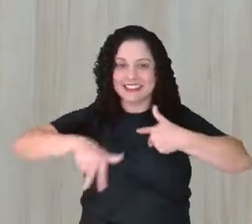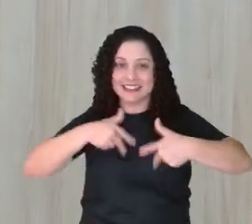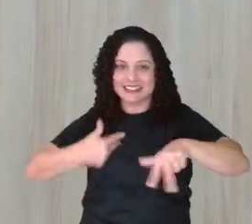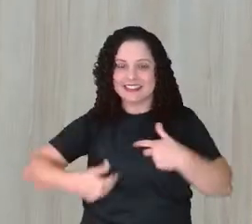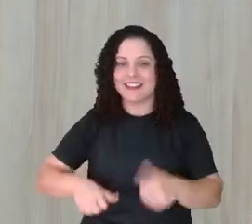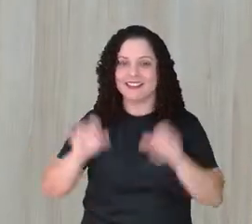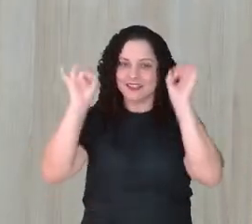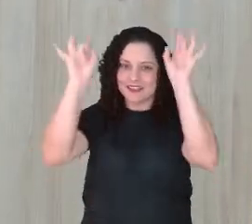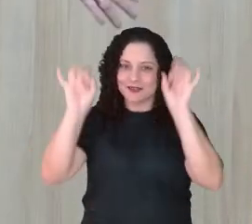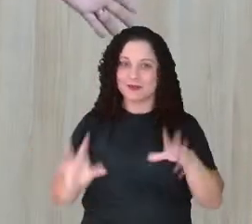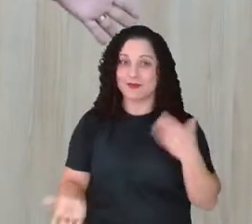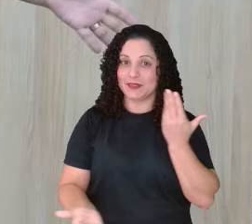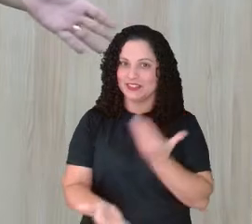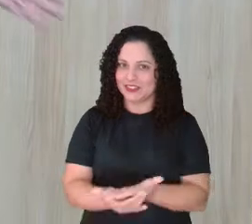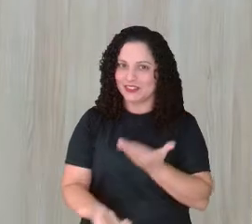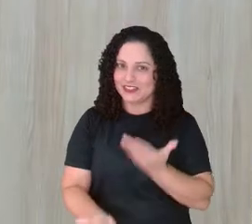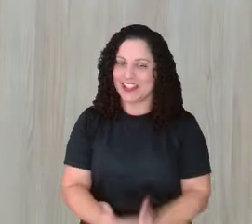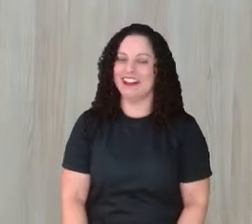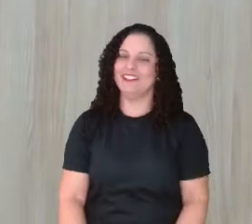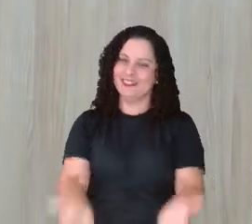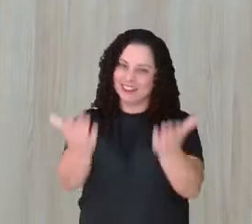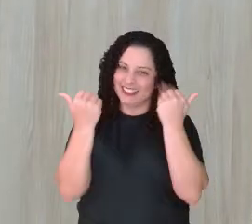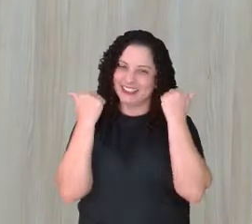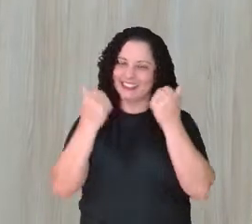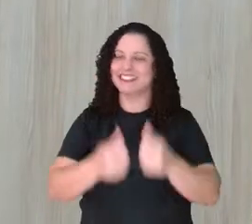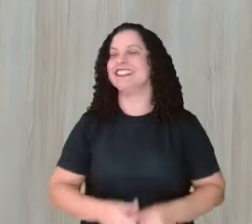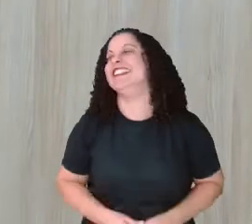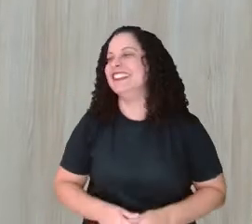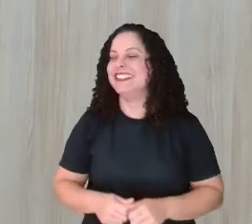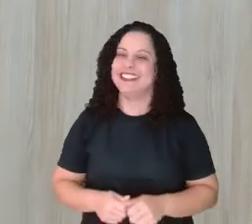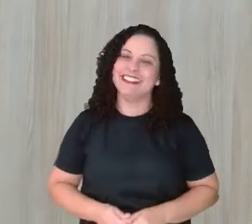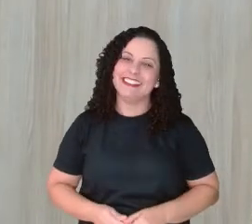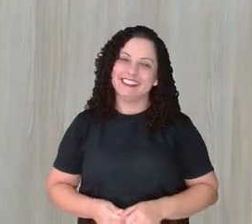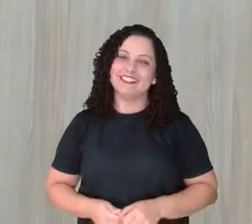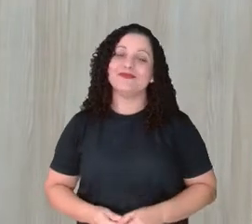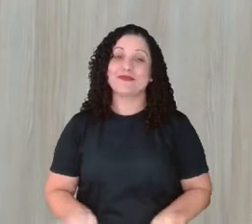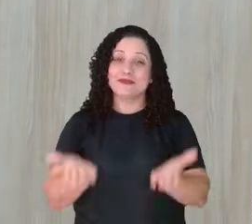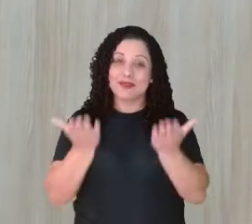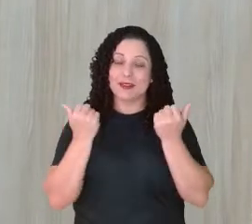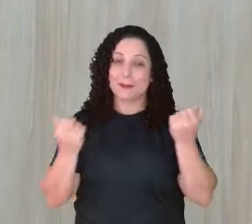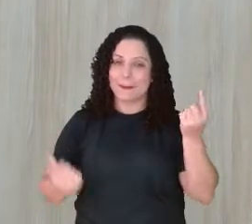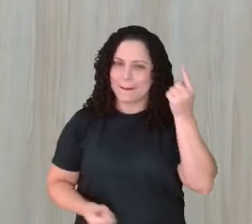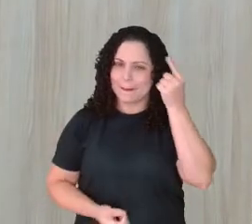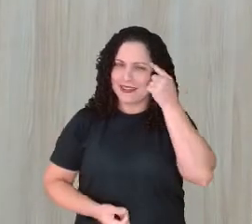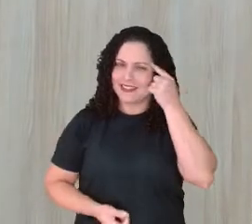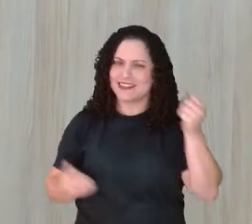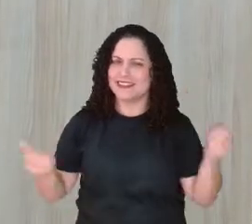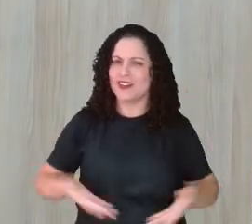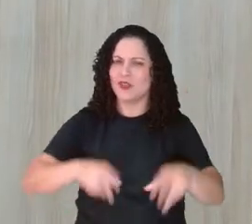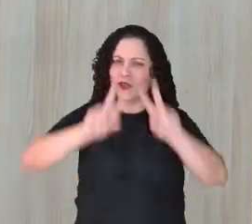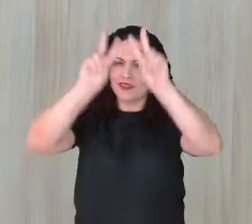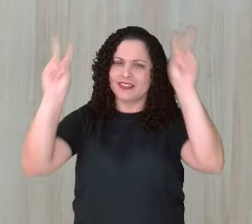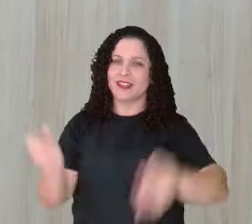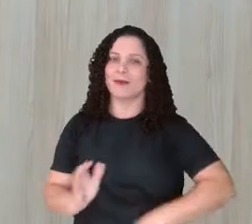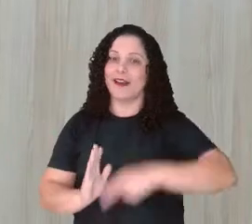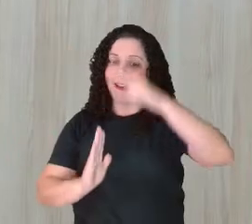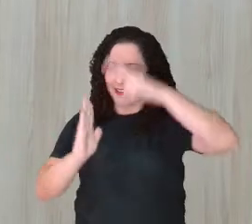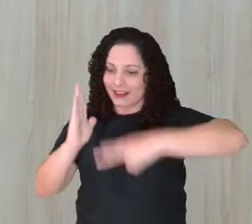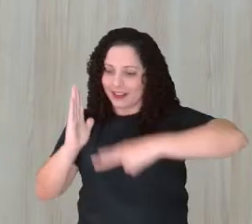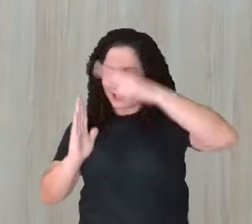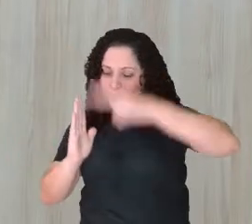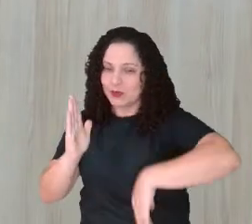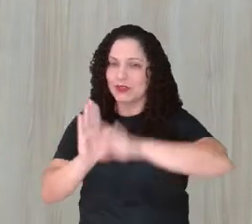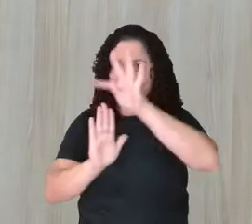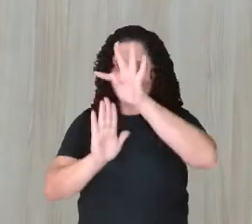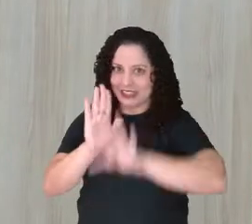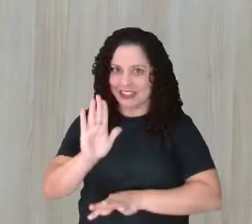principalmente a estudar. Vamos lá, vamos estudar. Vamos pensar agora em leitura em texto.